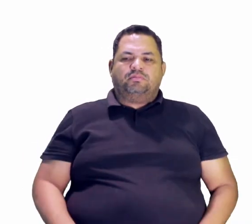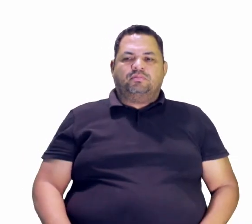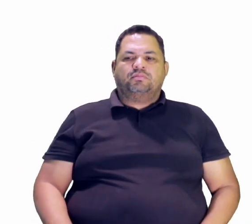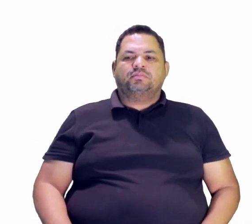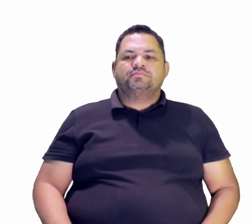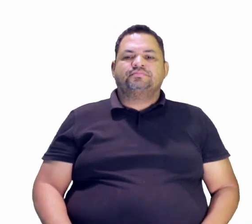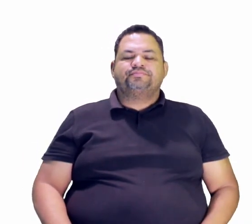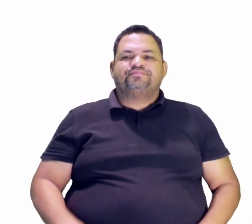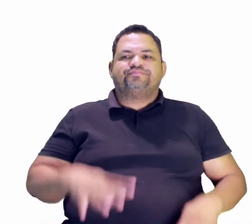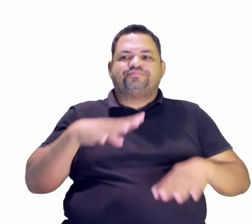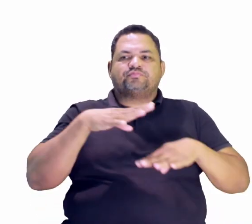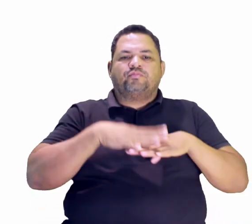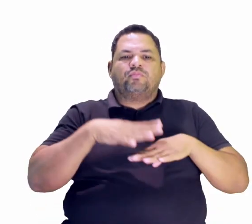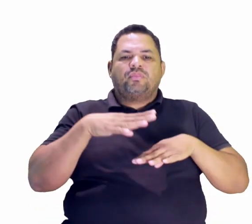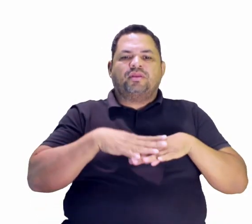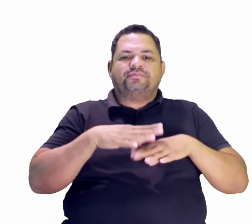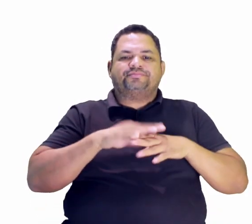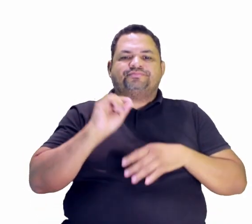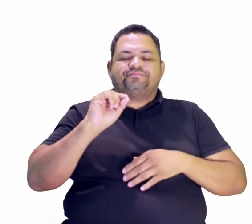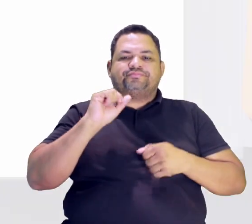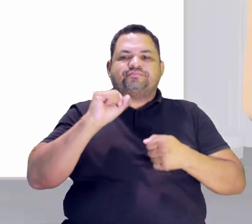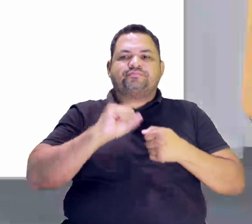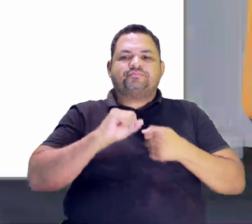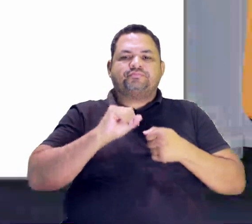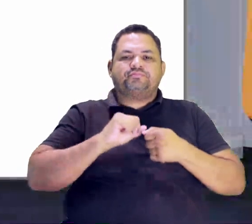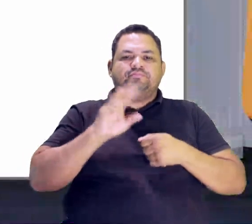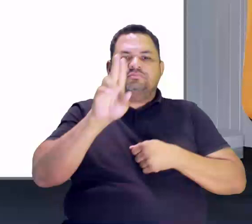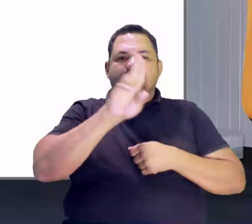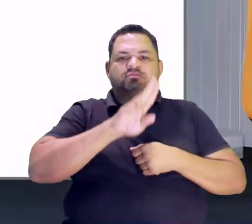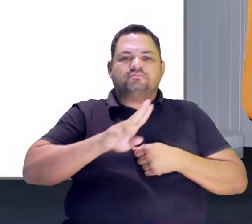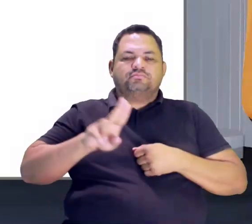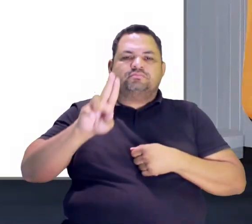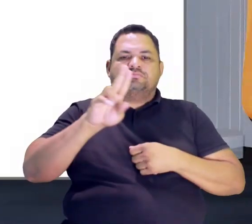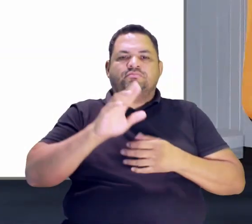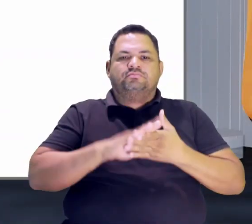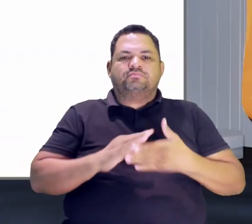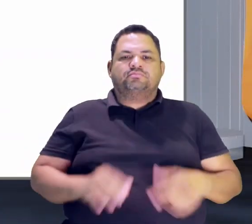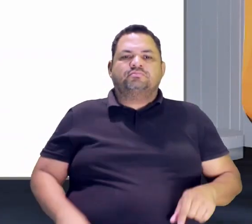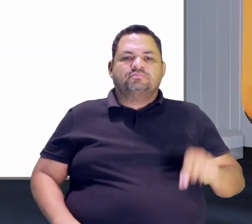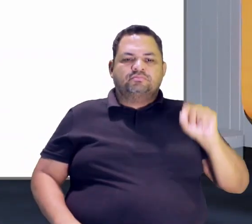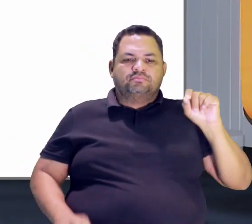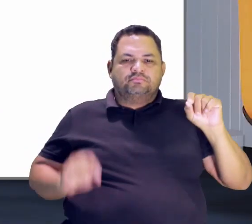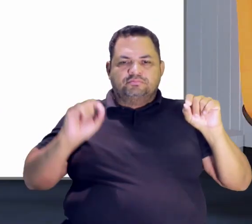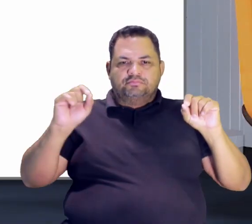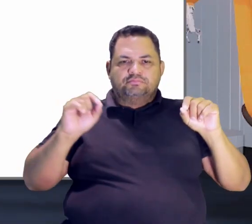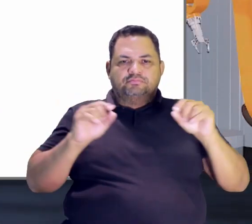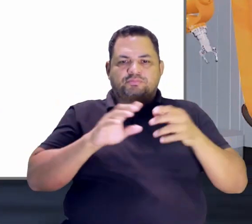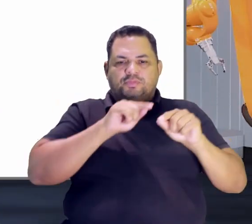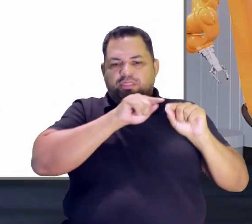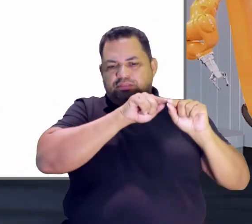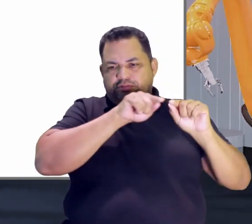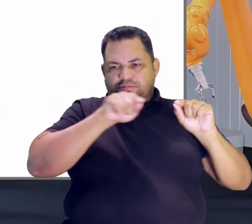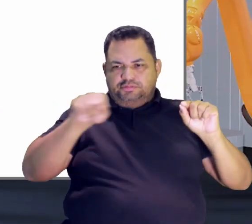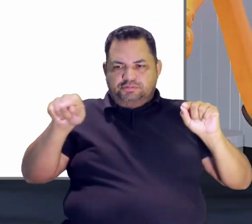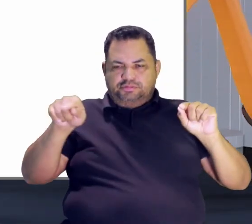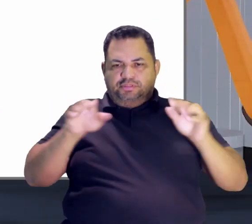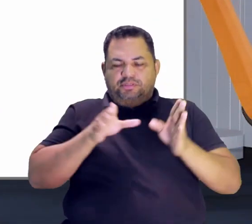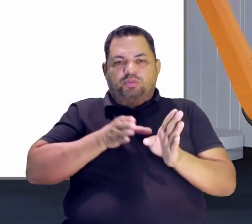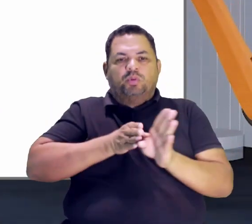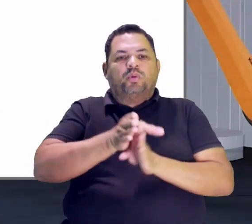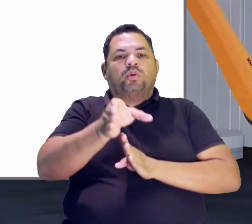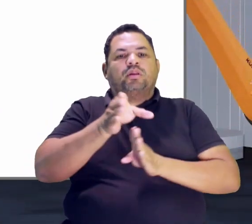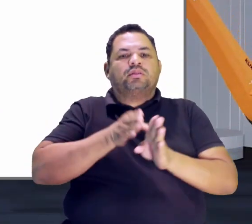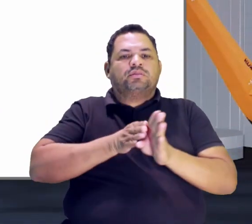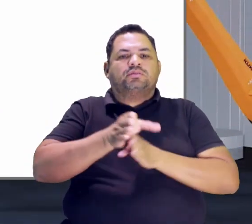Então, olha bem, matematicamente, o que eu faço? Uso um segmento de reta e uso uma seta. A seta é para